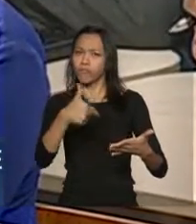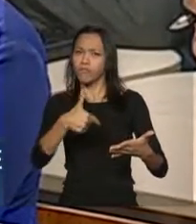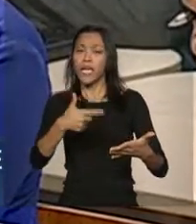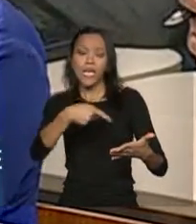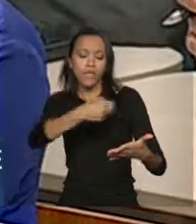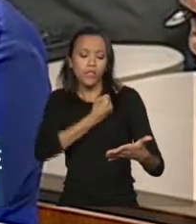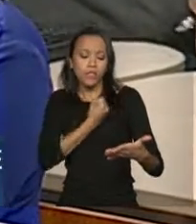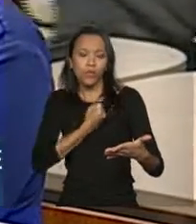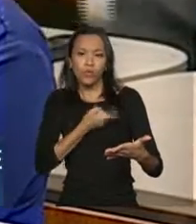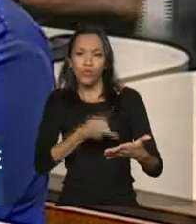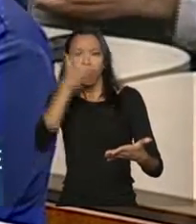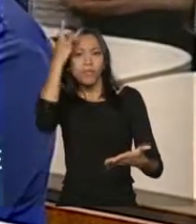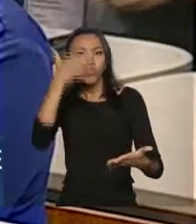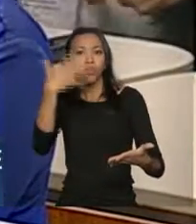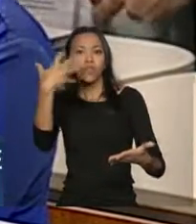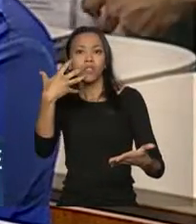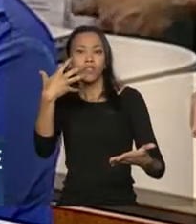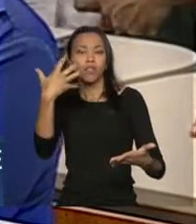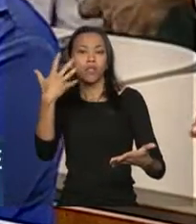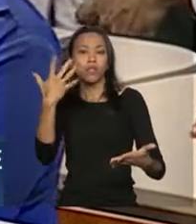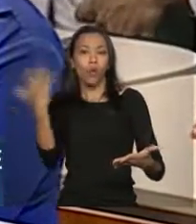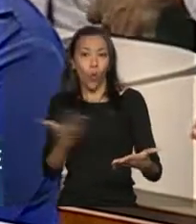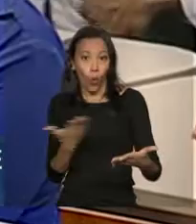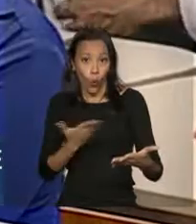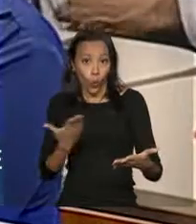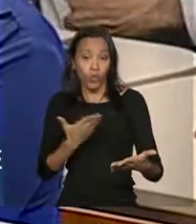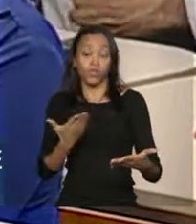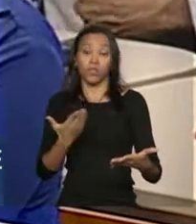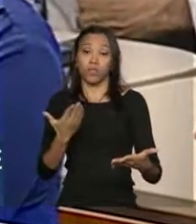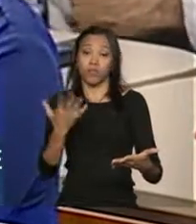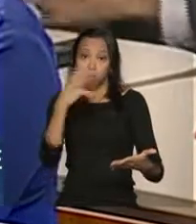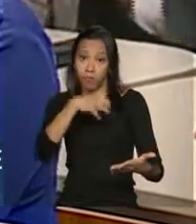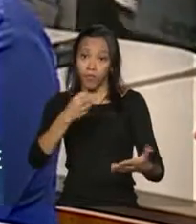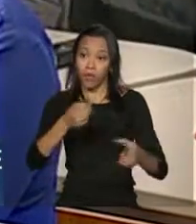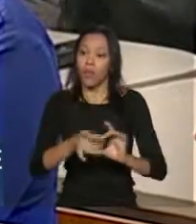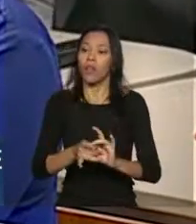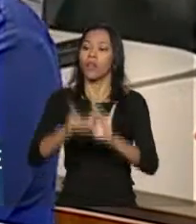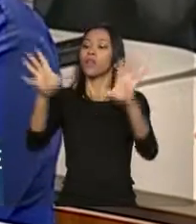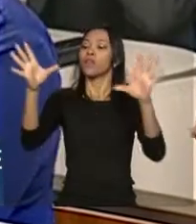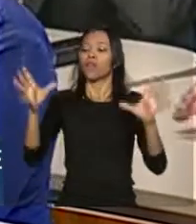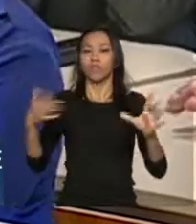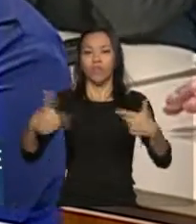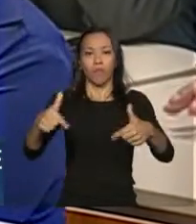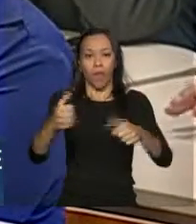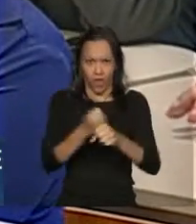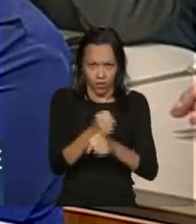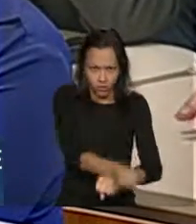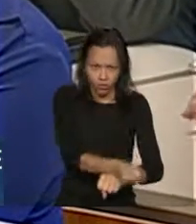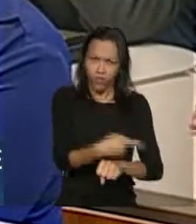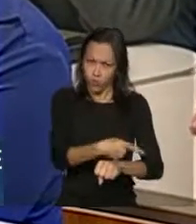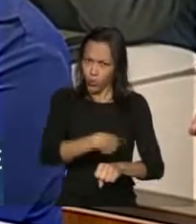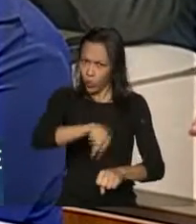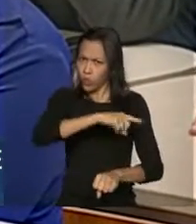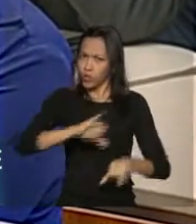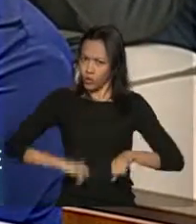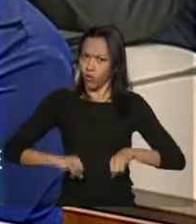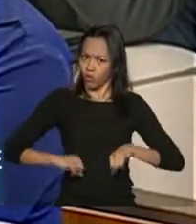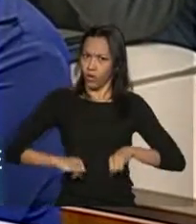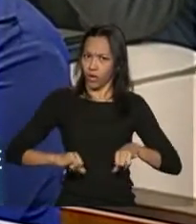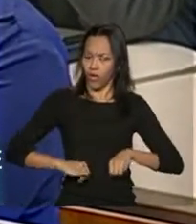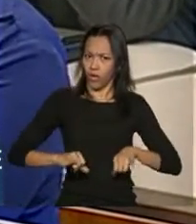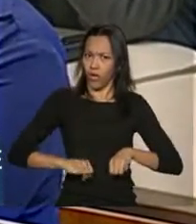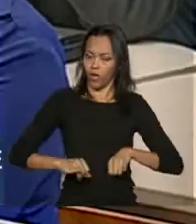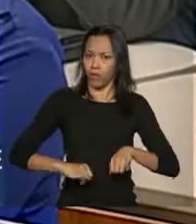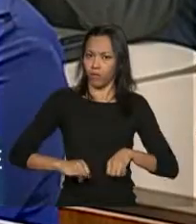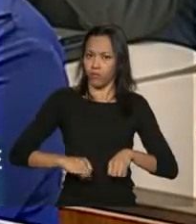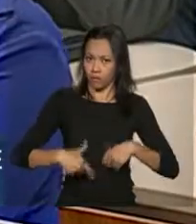números de trabalhadores resgatados, dá para se dizer que todos esses trabalhadores foram vítimas de tráfico? É a mesma